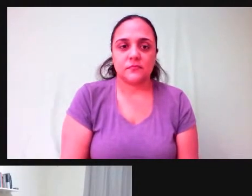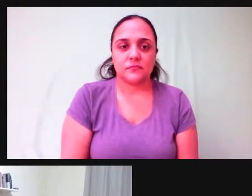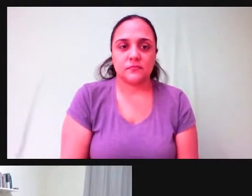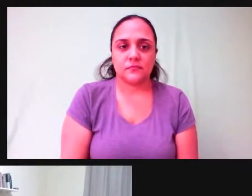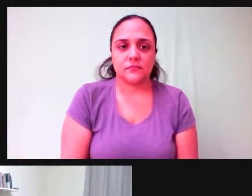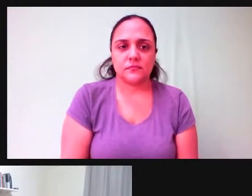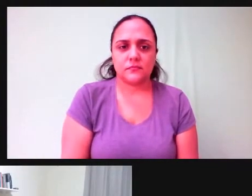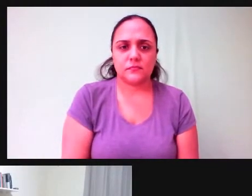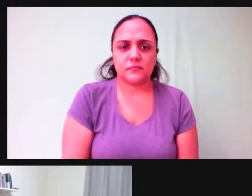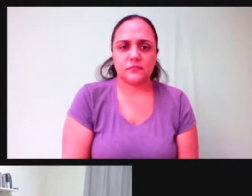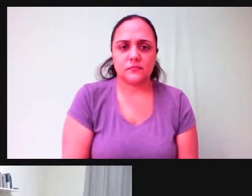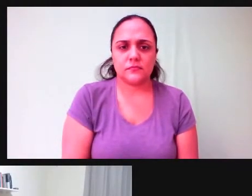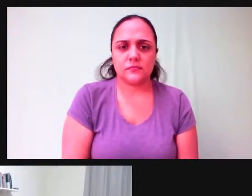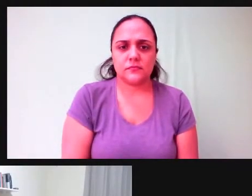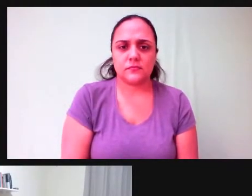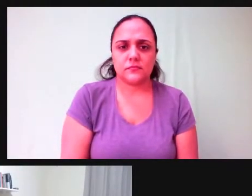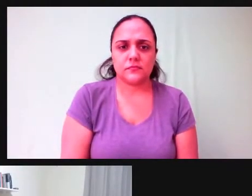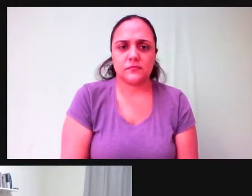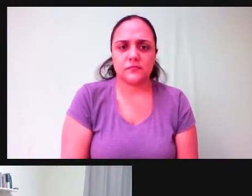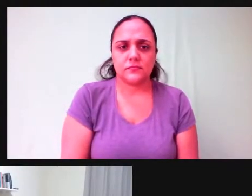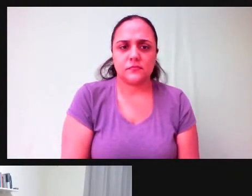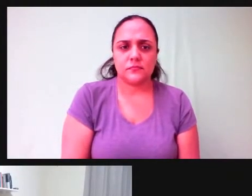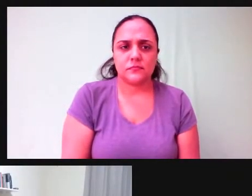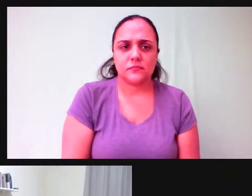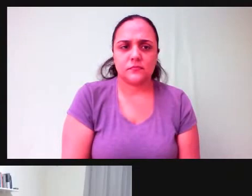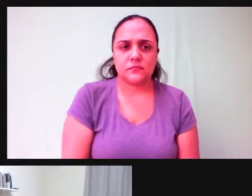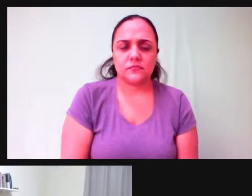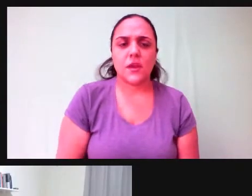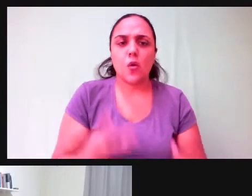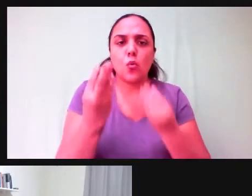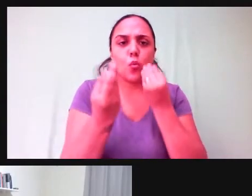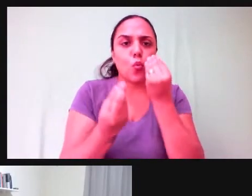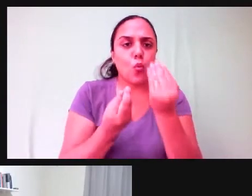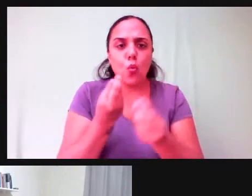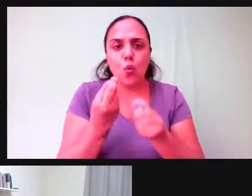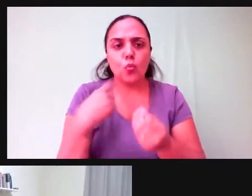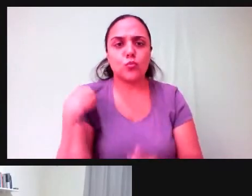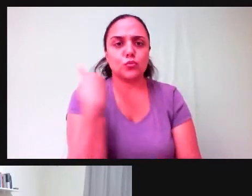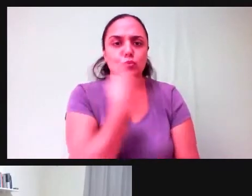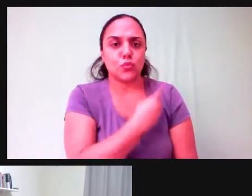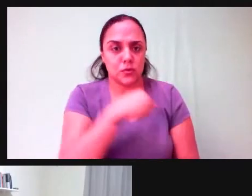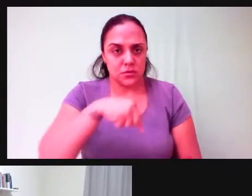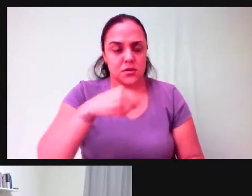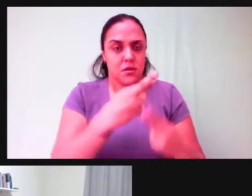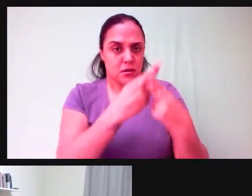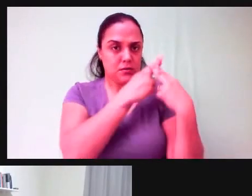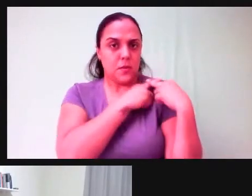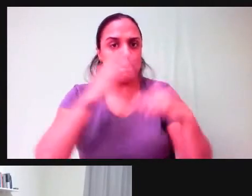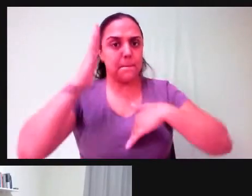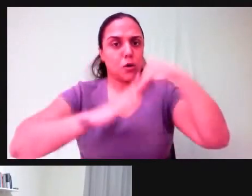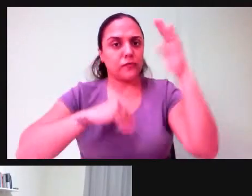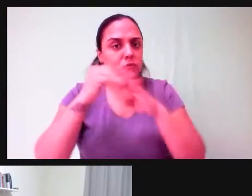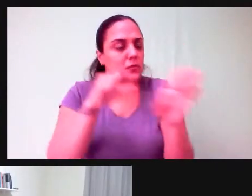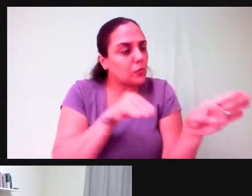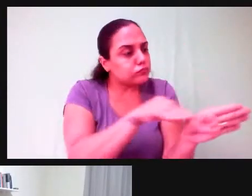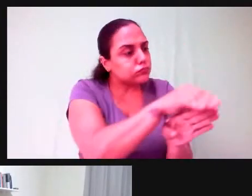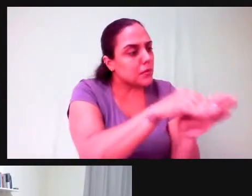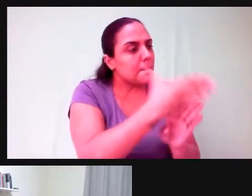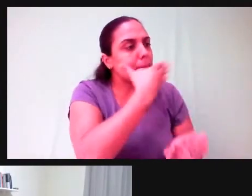Próxima questão. Como nós podemos orientar os pais e cuidadores para lidar com crianças com